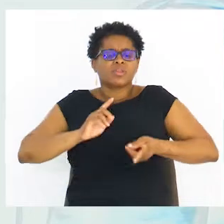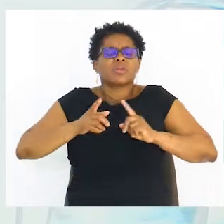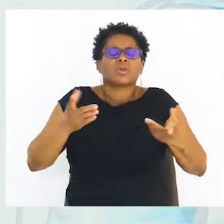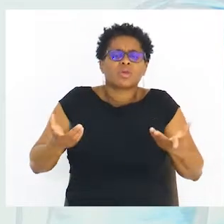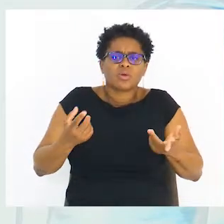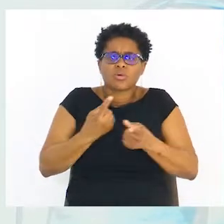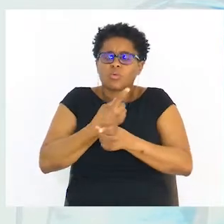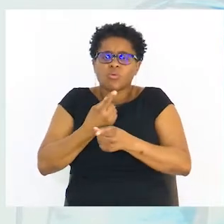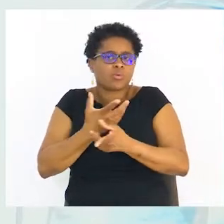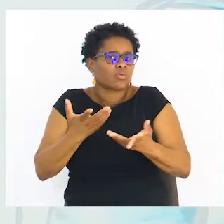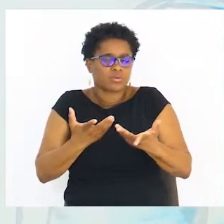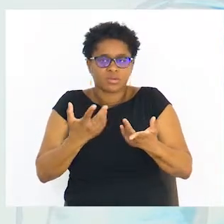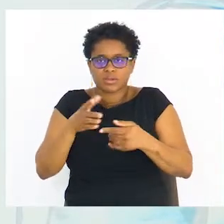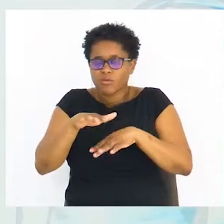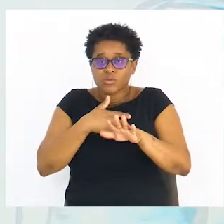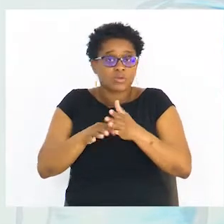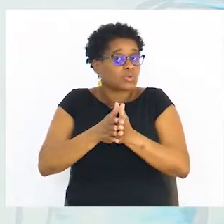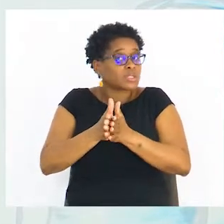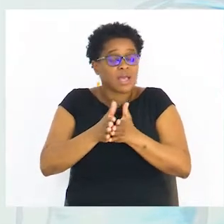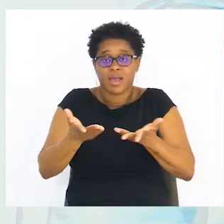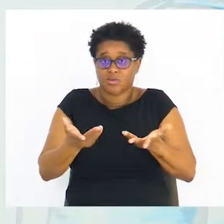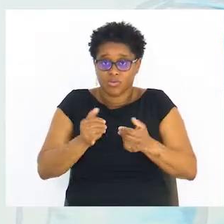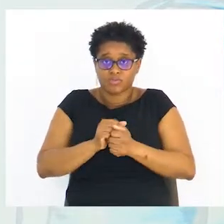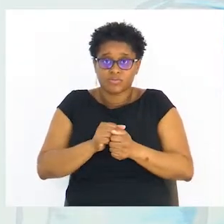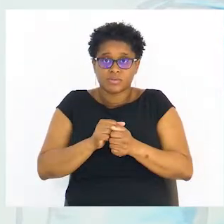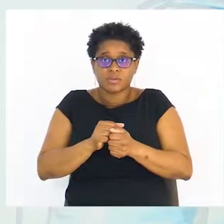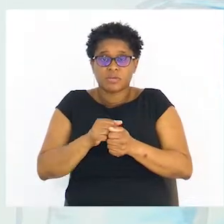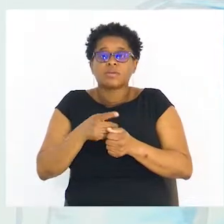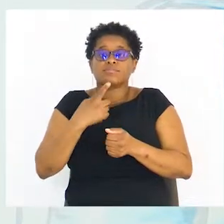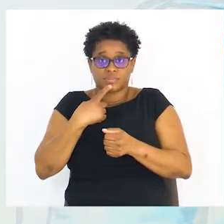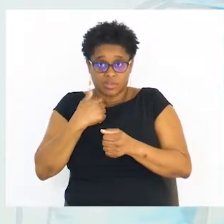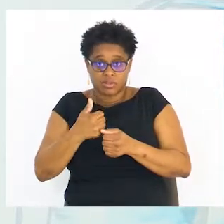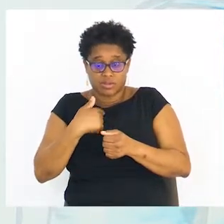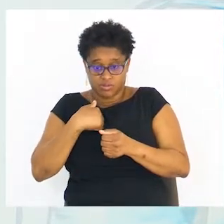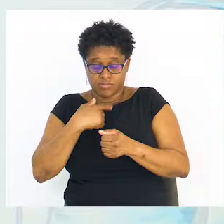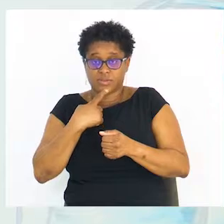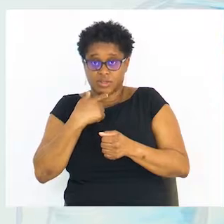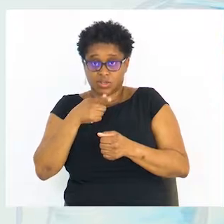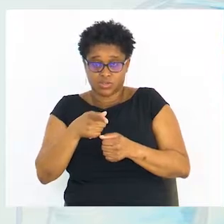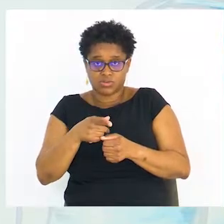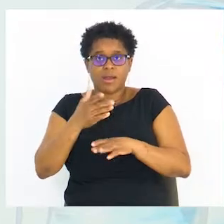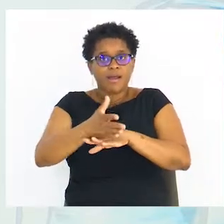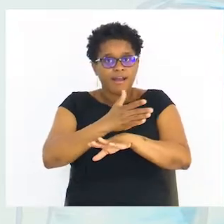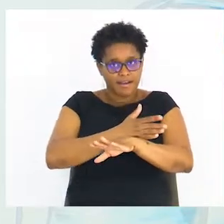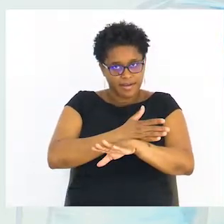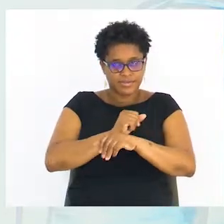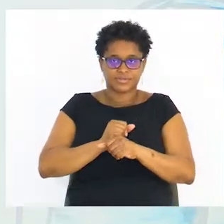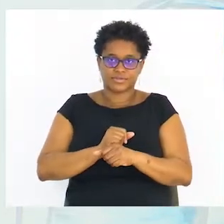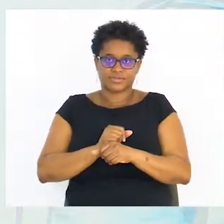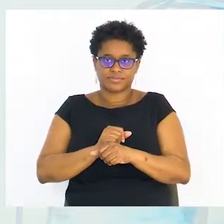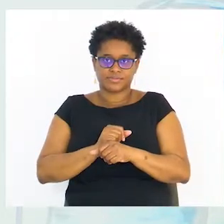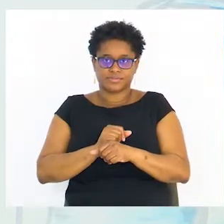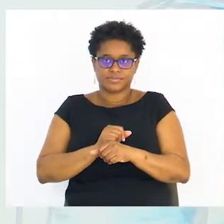De que meios utilizaram? Certo, vou perceber isto. Antes,